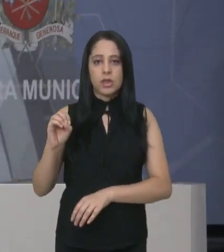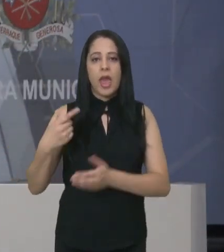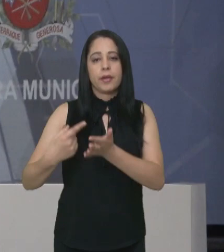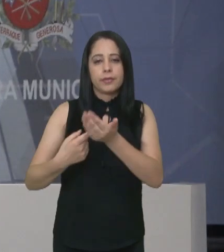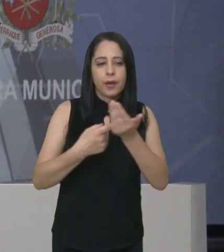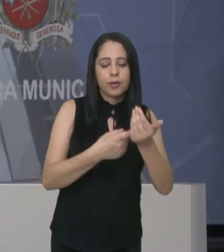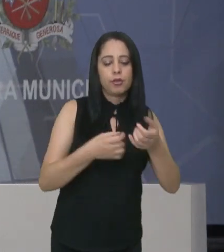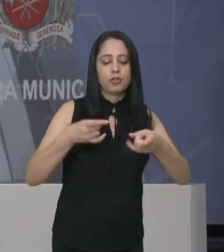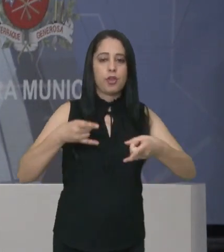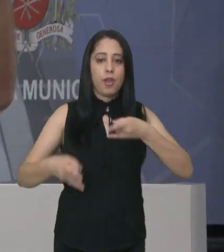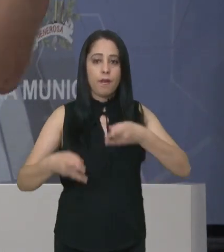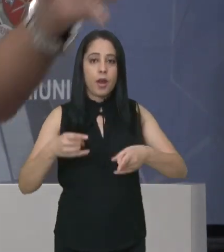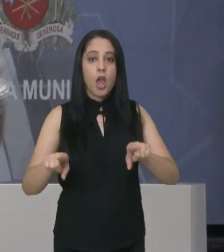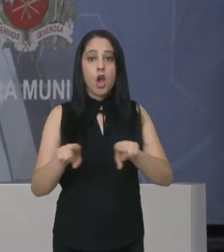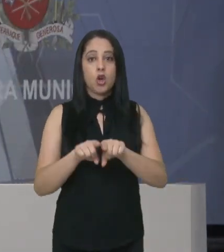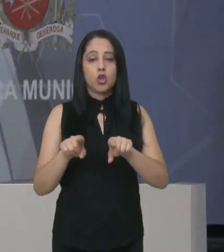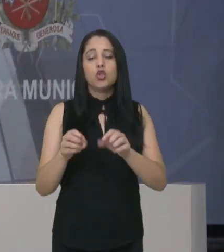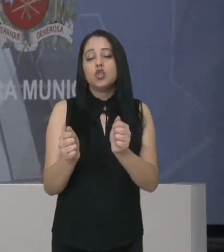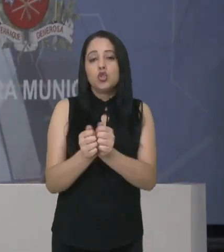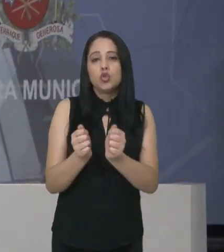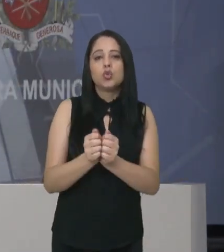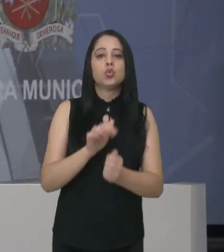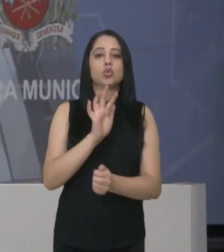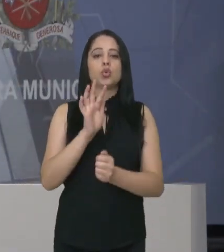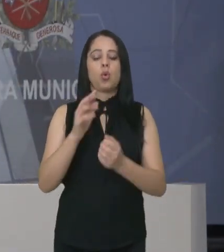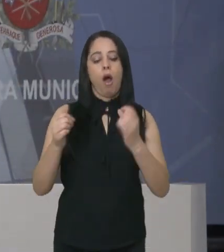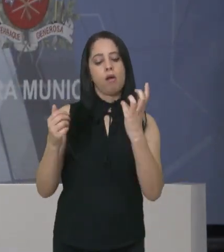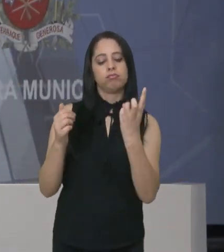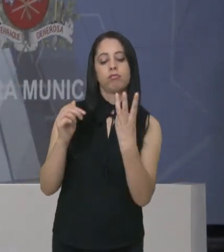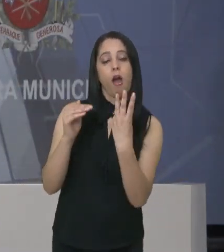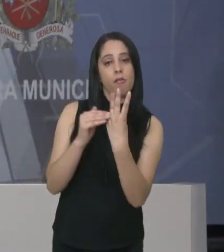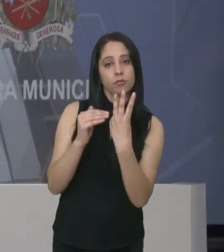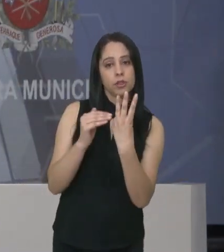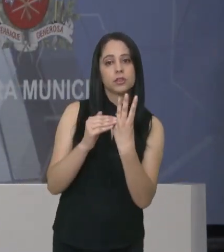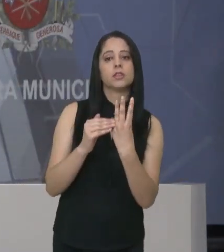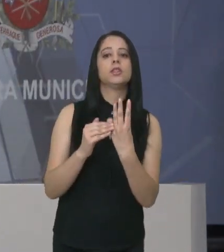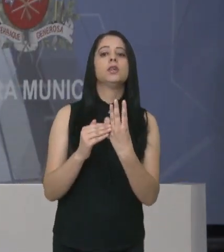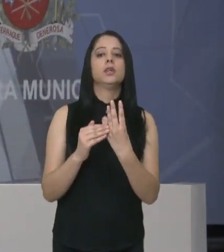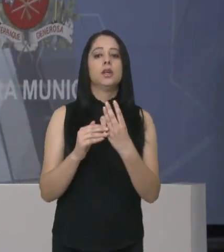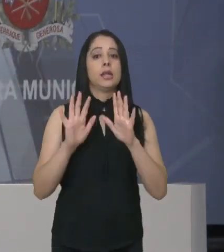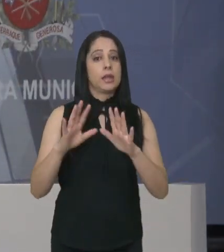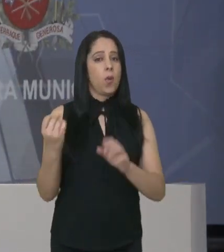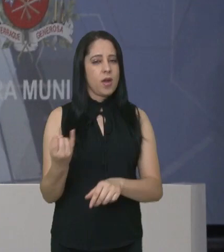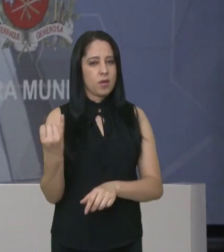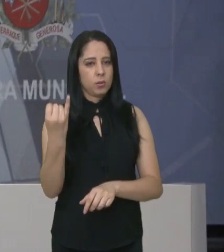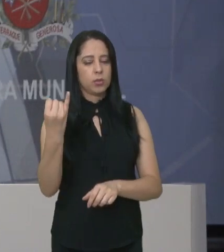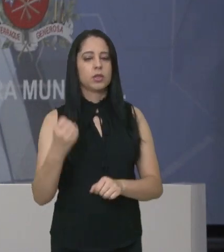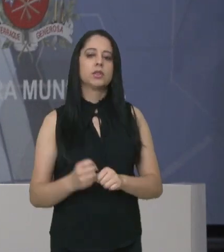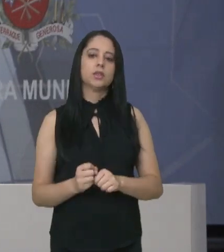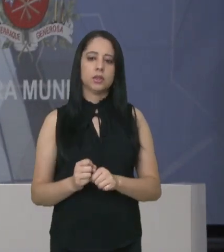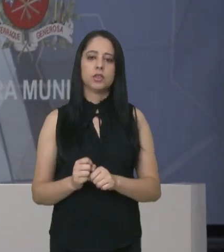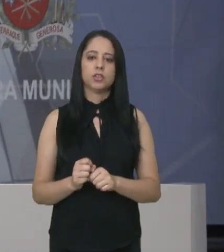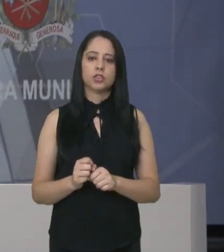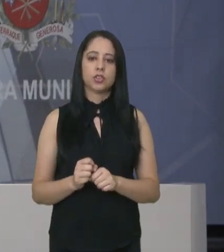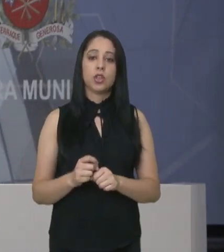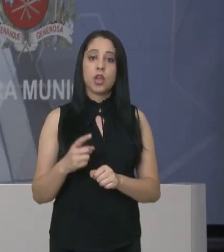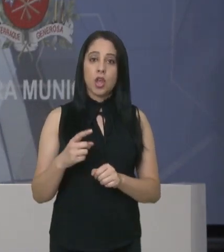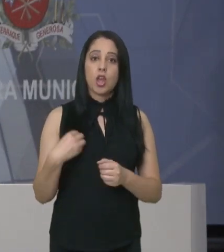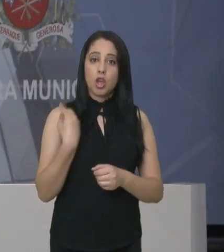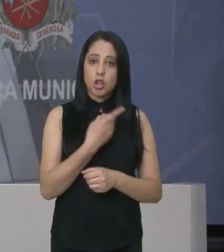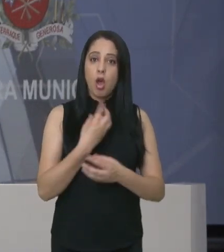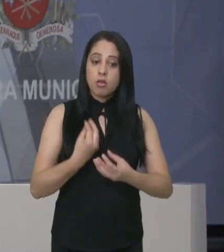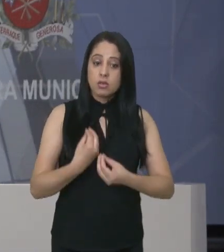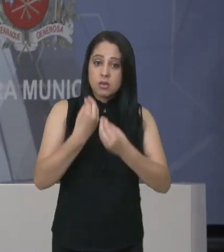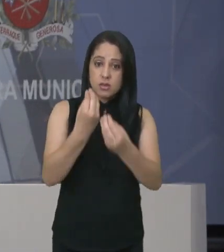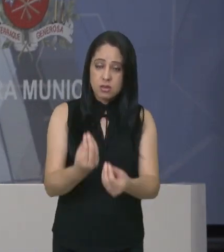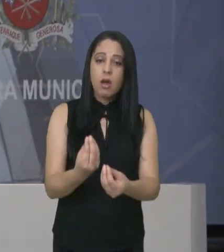junto com a Fundação Cultural, o Escola Ativa junto com o IEVP. Então, é extremamente importante que a gente possa